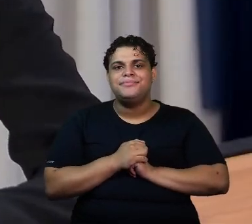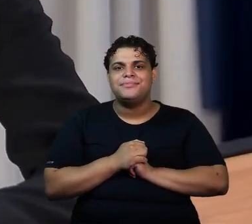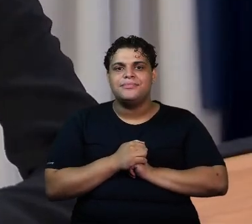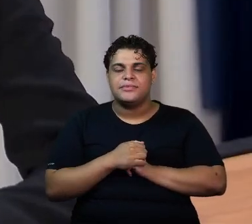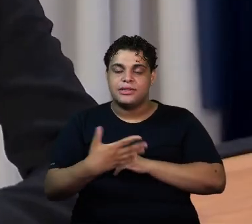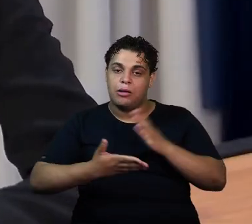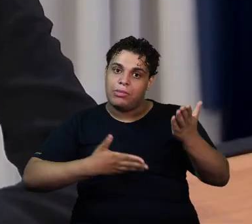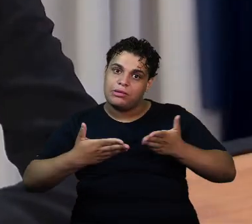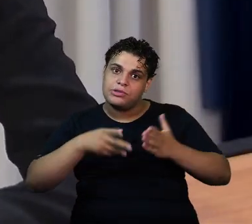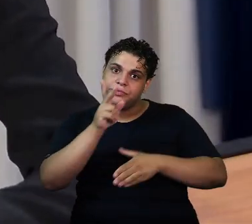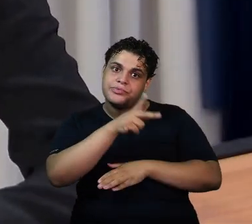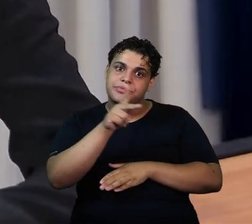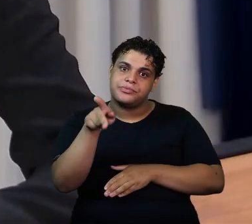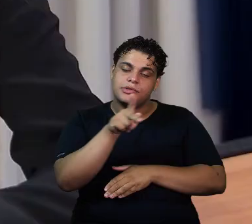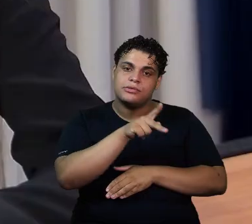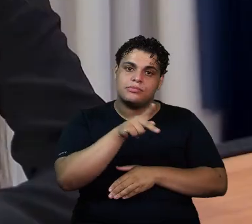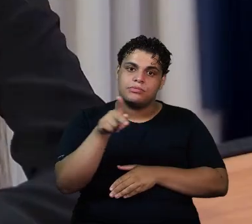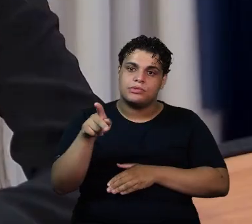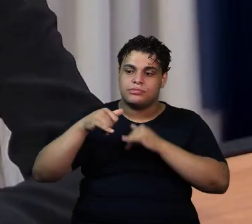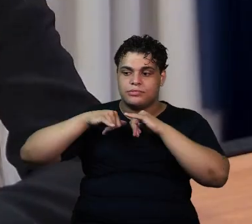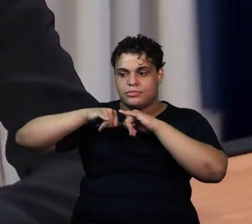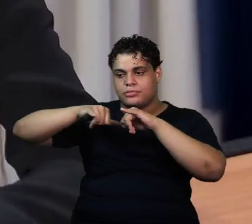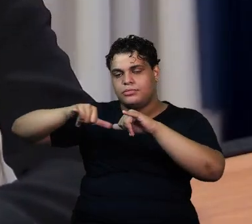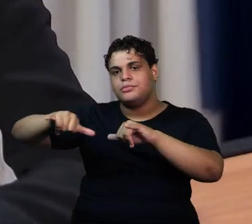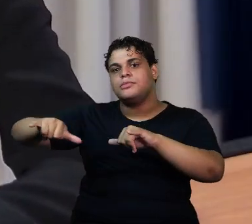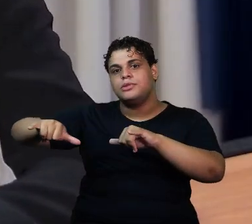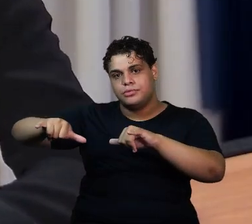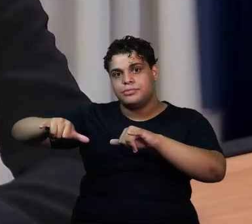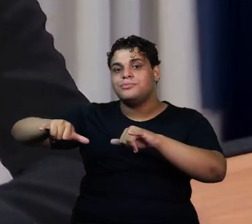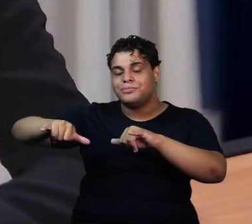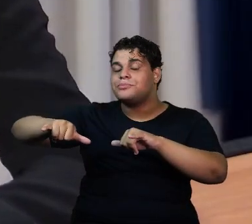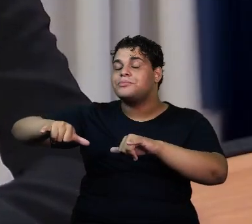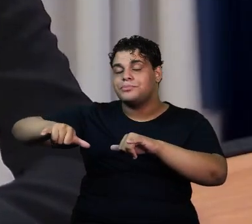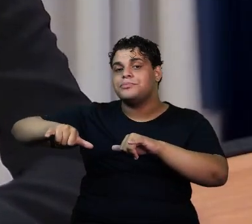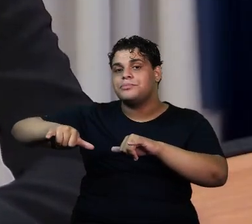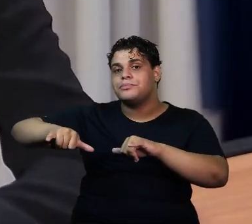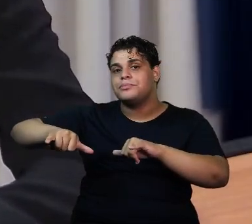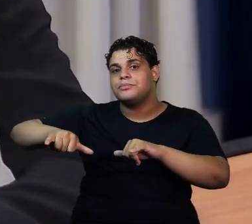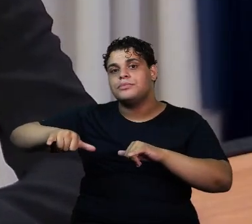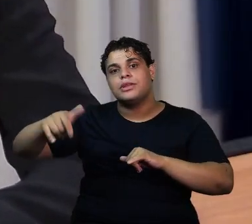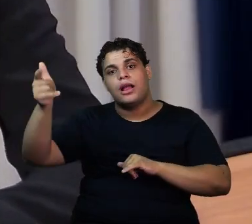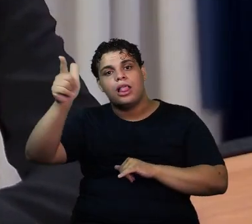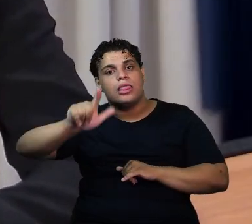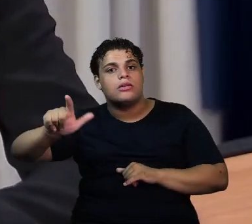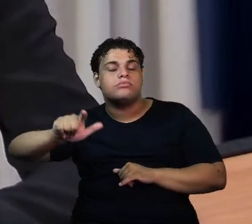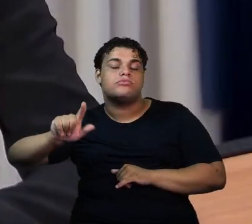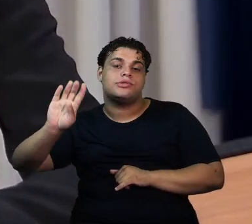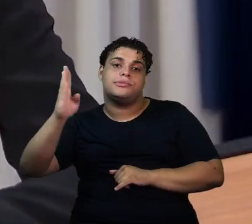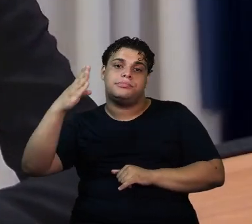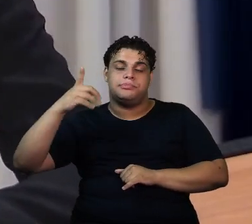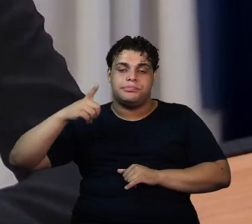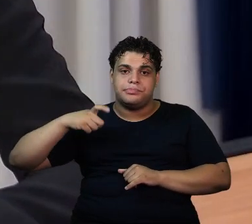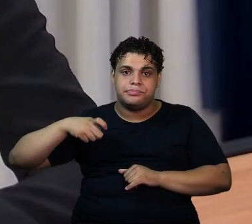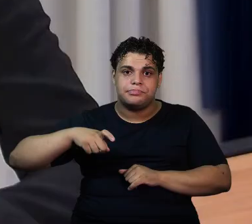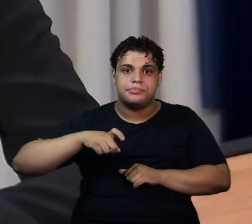disseminadores através de temas transversais dentro da sala de aula para trabalhar literatura,